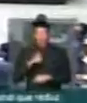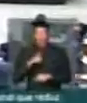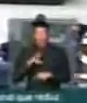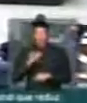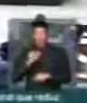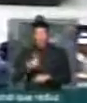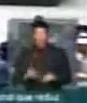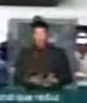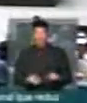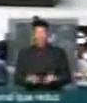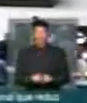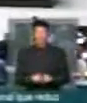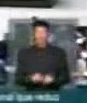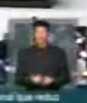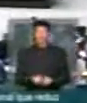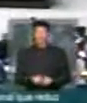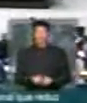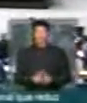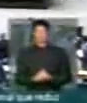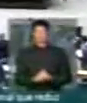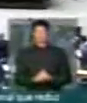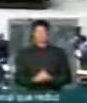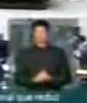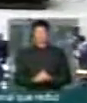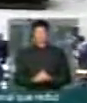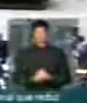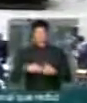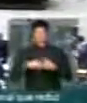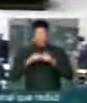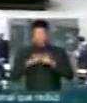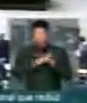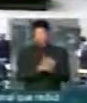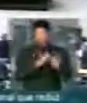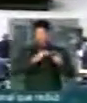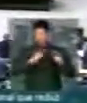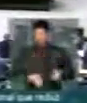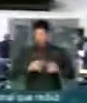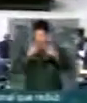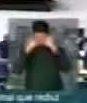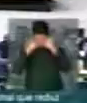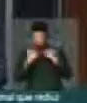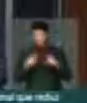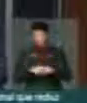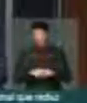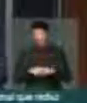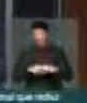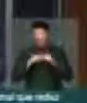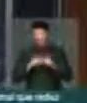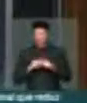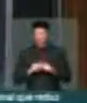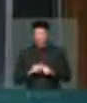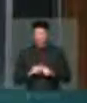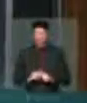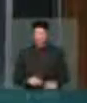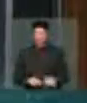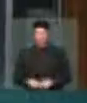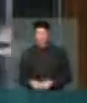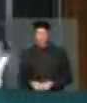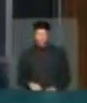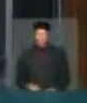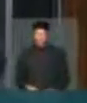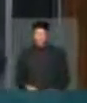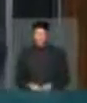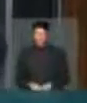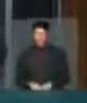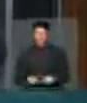causas sociais inafastáveis. É fruto da exclusão, é fruto da violência, é fruto da miséria, é fruto